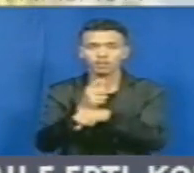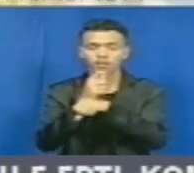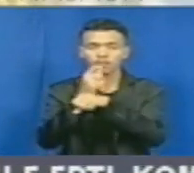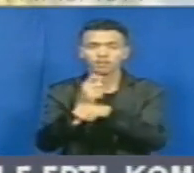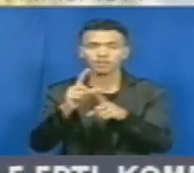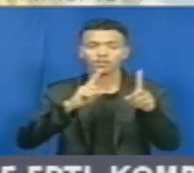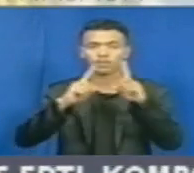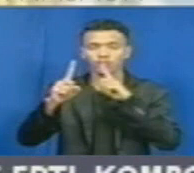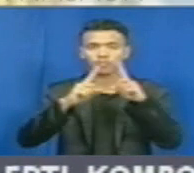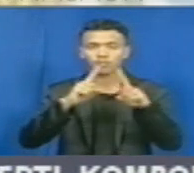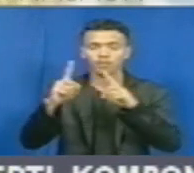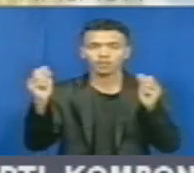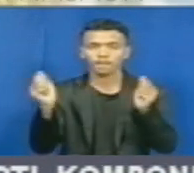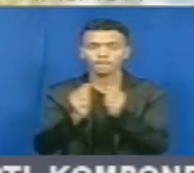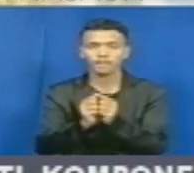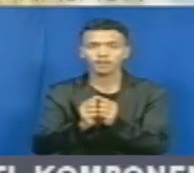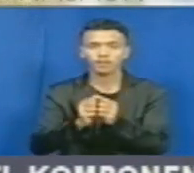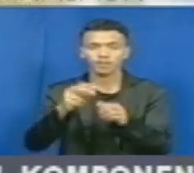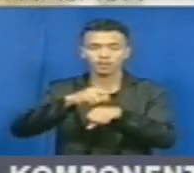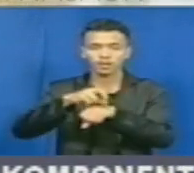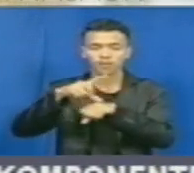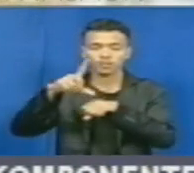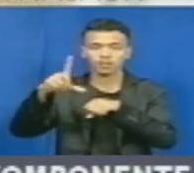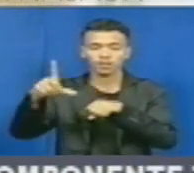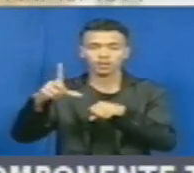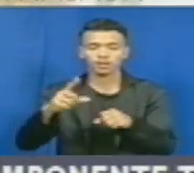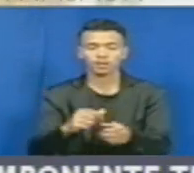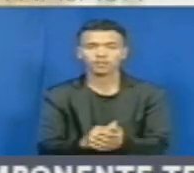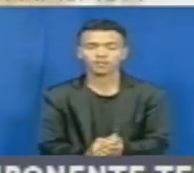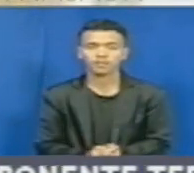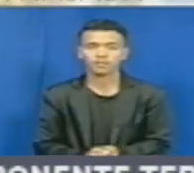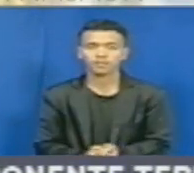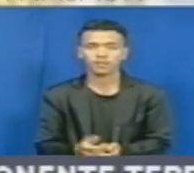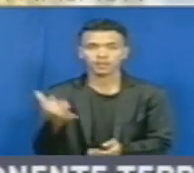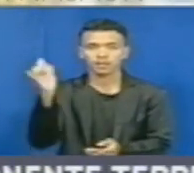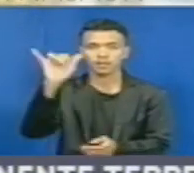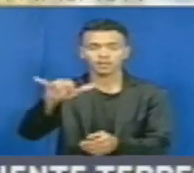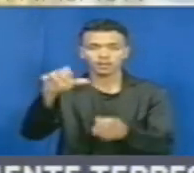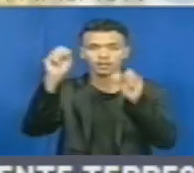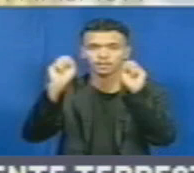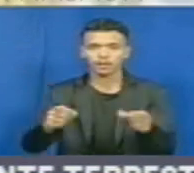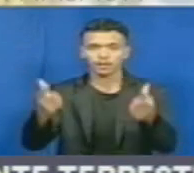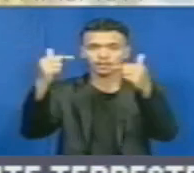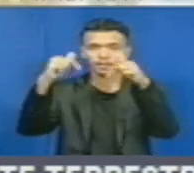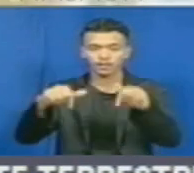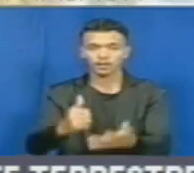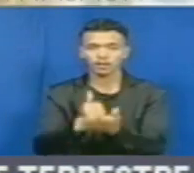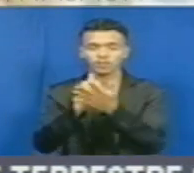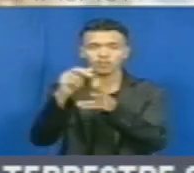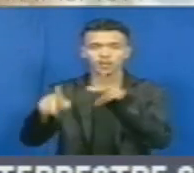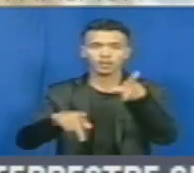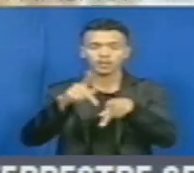Cotena Tau e a notariado nacional, a Cata Cirabele mais atendimento da população e